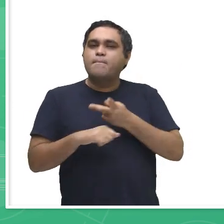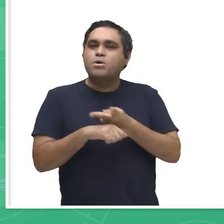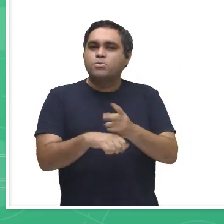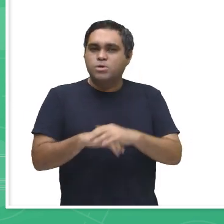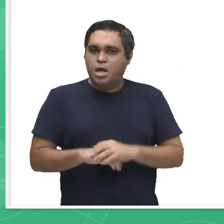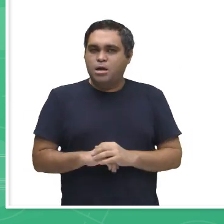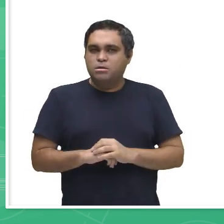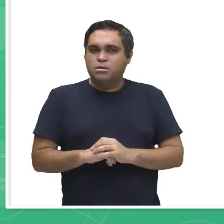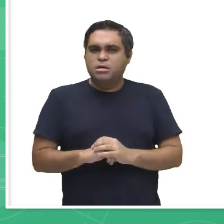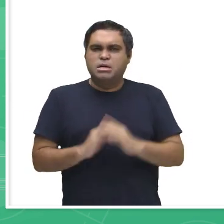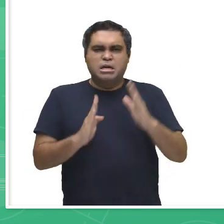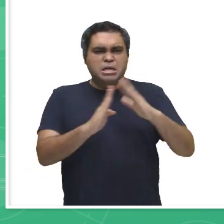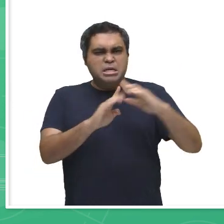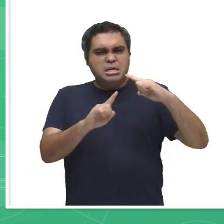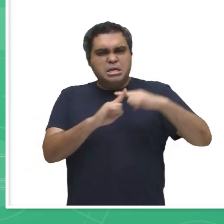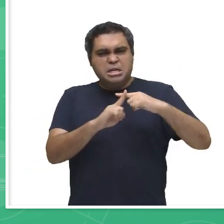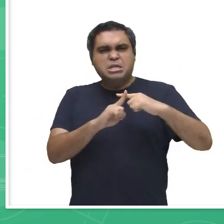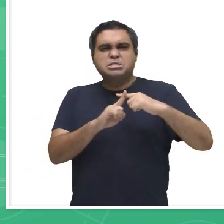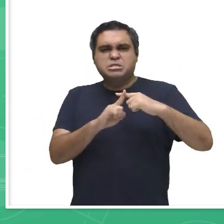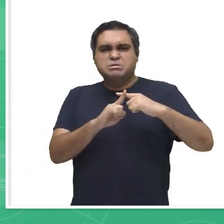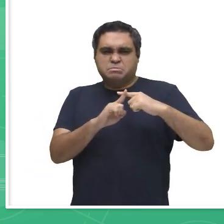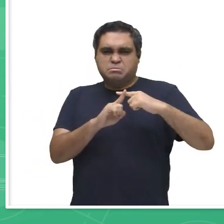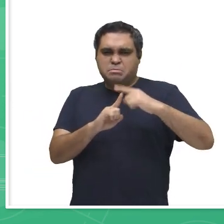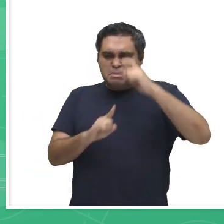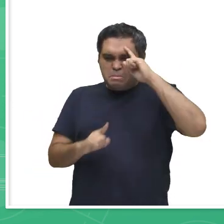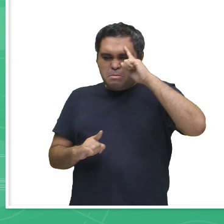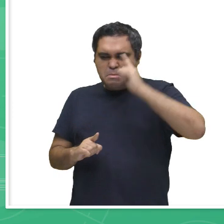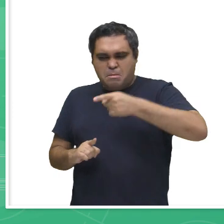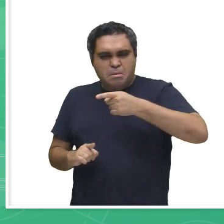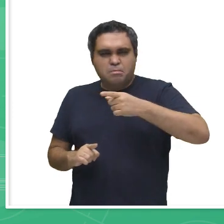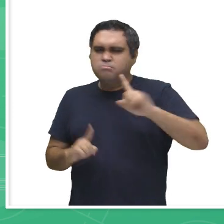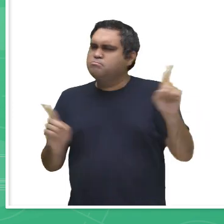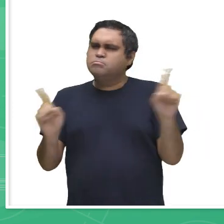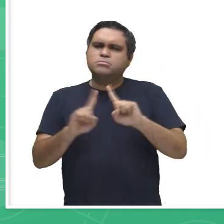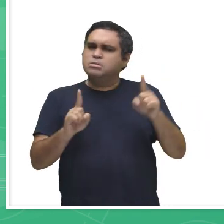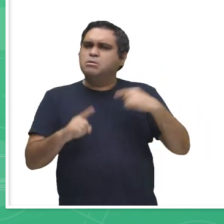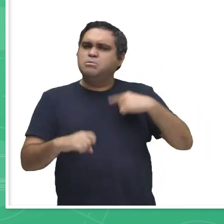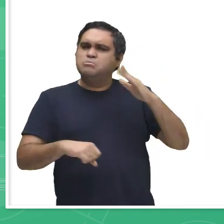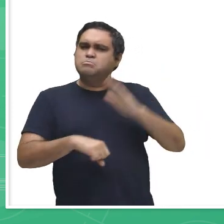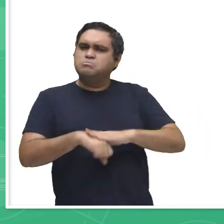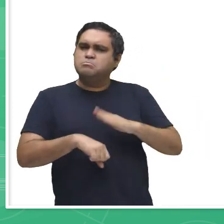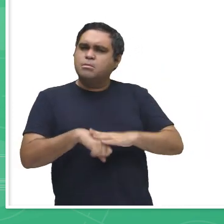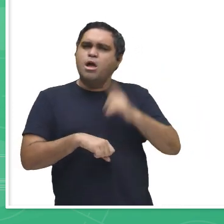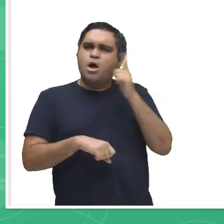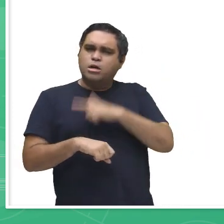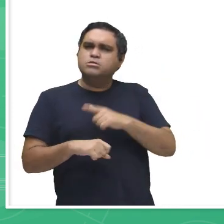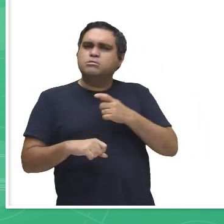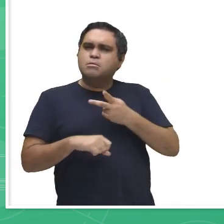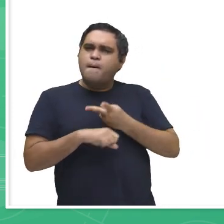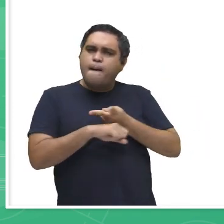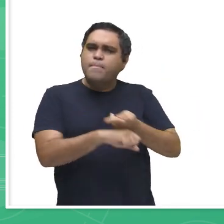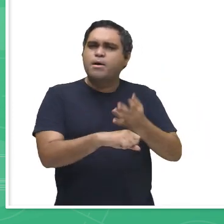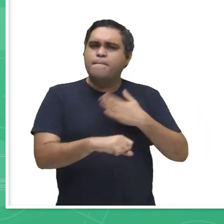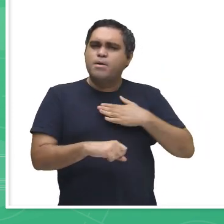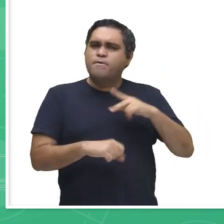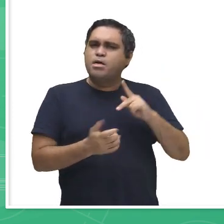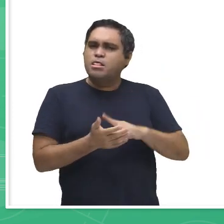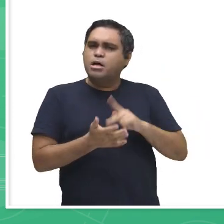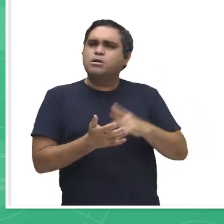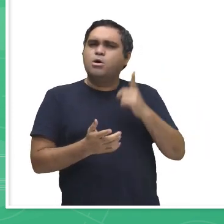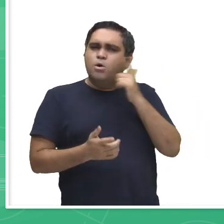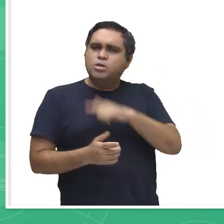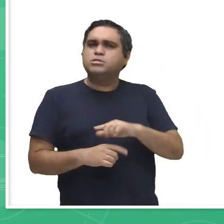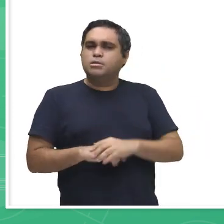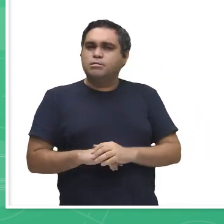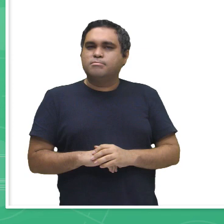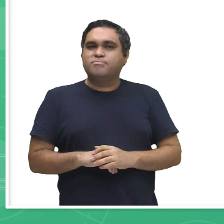que acreditar. Eu posso buscar essa verdade. É válido lembrar, né, que durante esse período